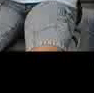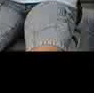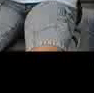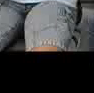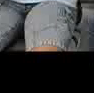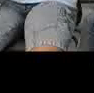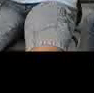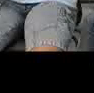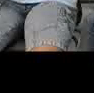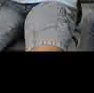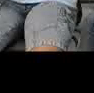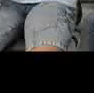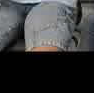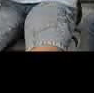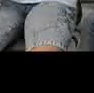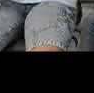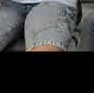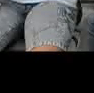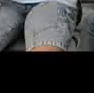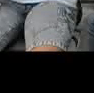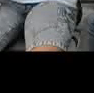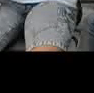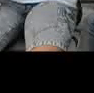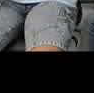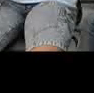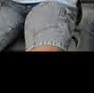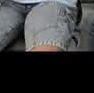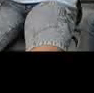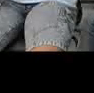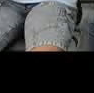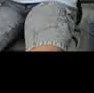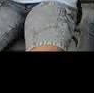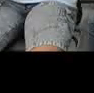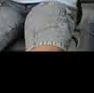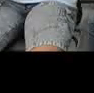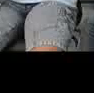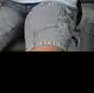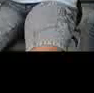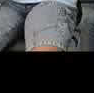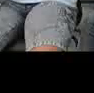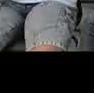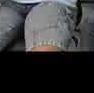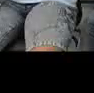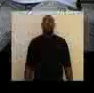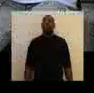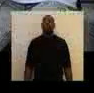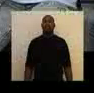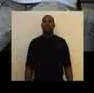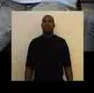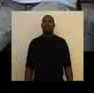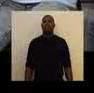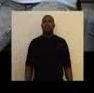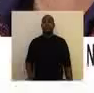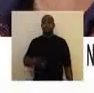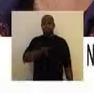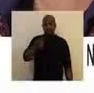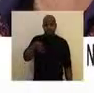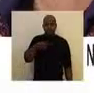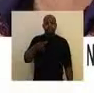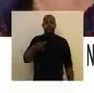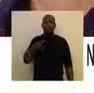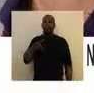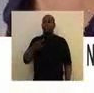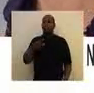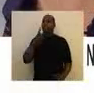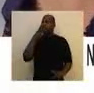oficina foi muito bom, ajuda o surdo a ter uma integração melhor com o cego. Mara Monteiro, professora